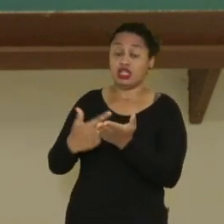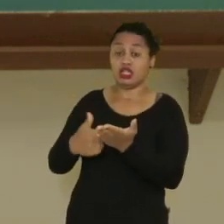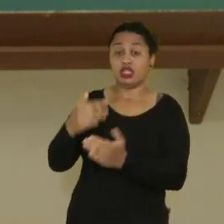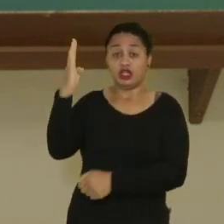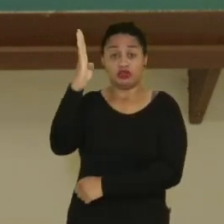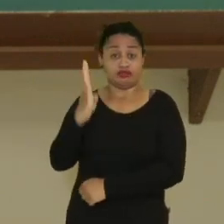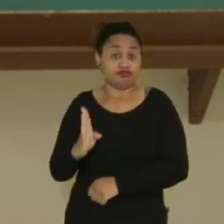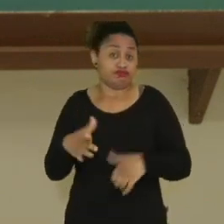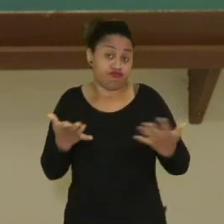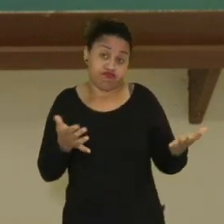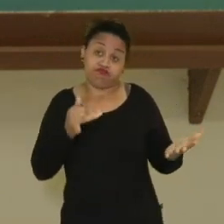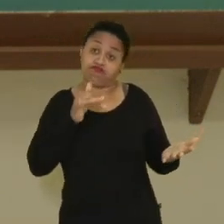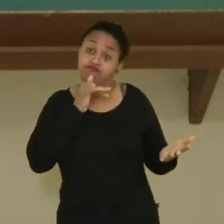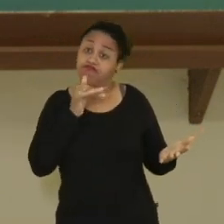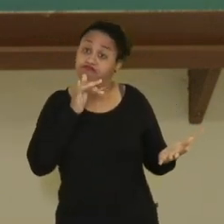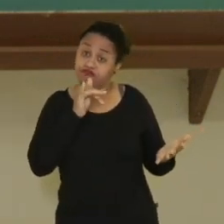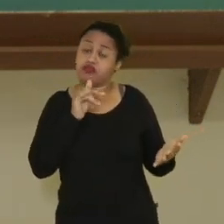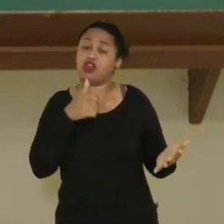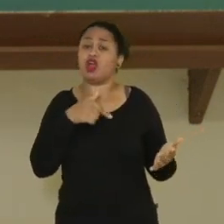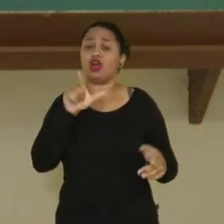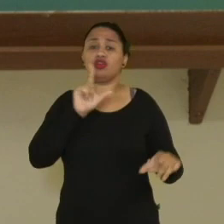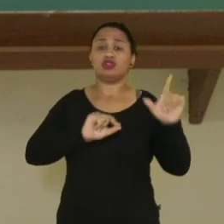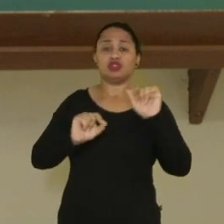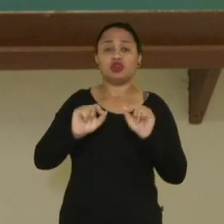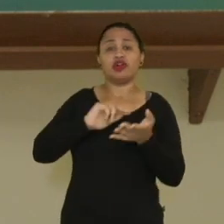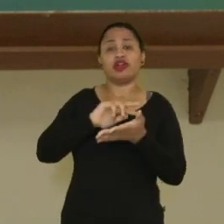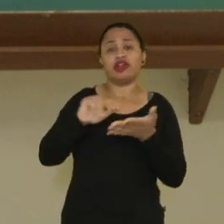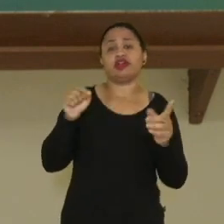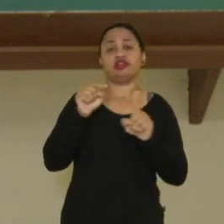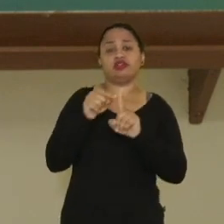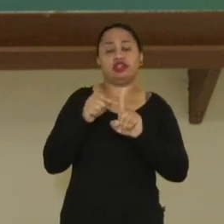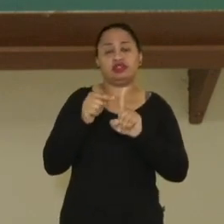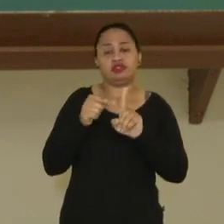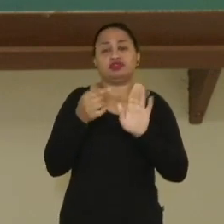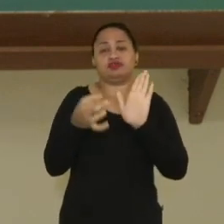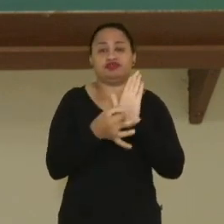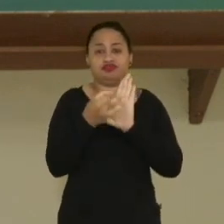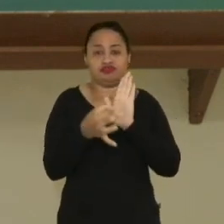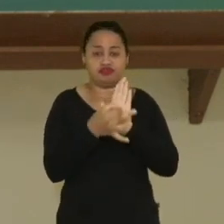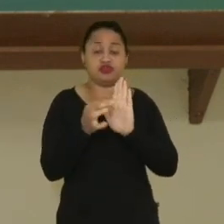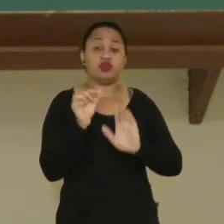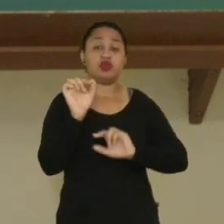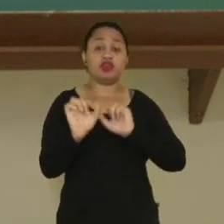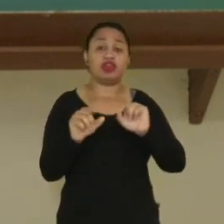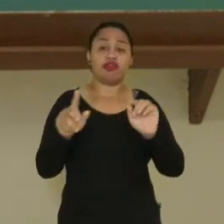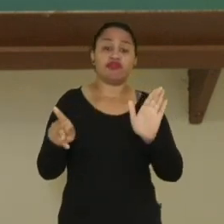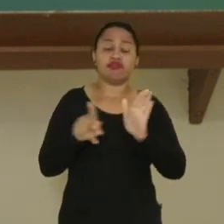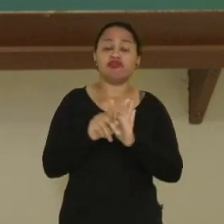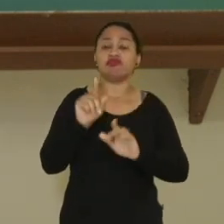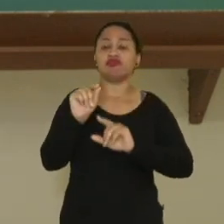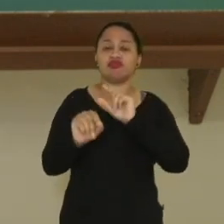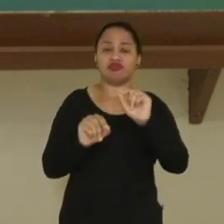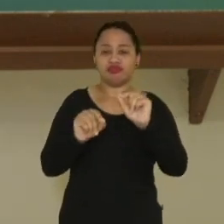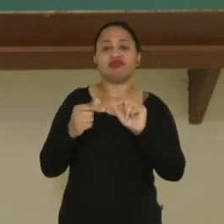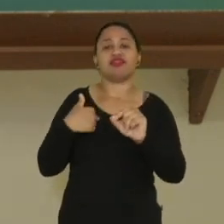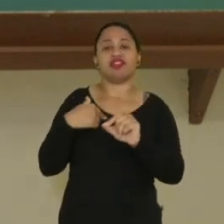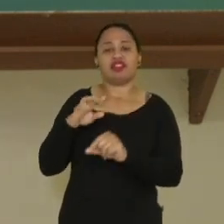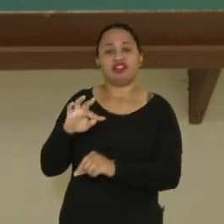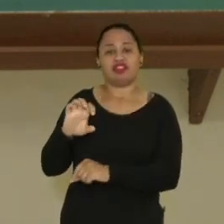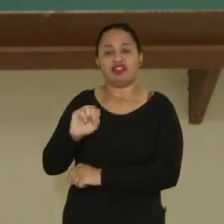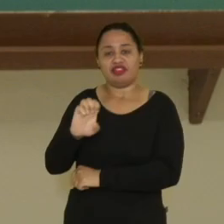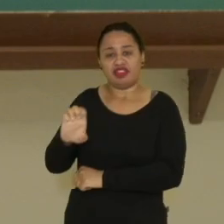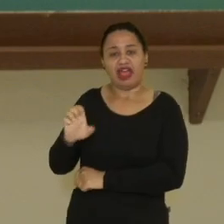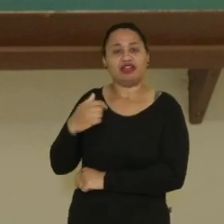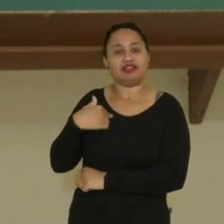Eu vou selecionar os vários tipos de argumento que cabem dentro da tese que eu quero